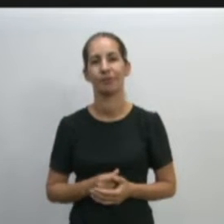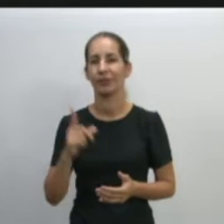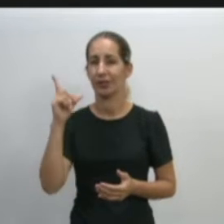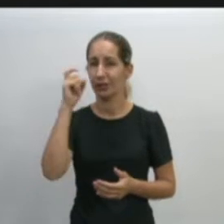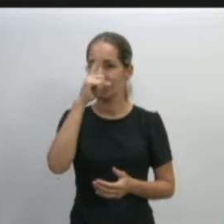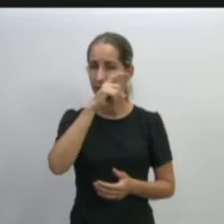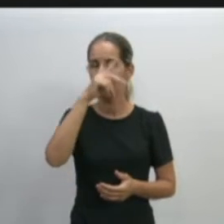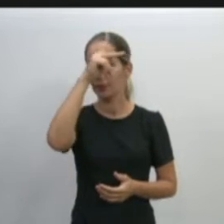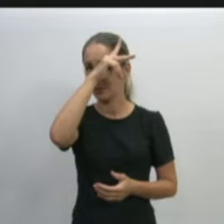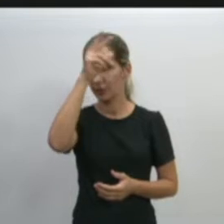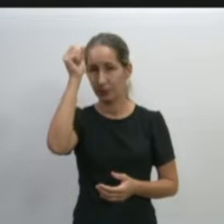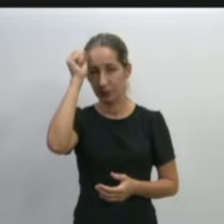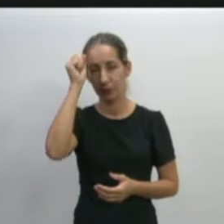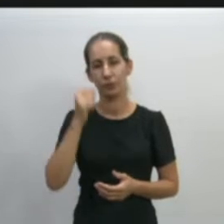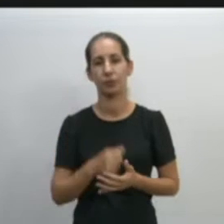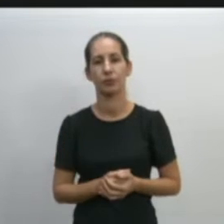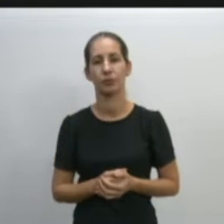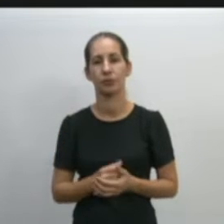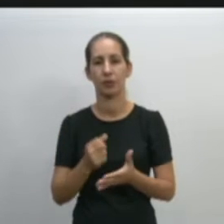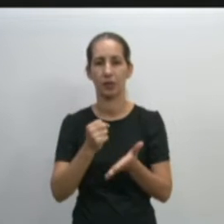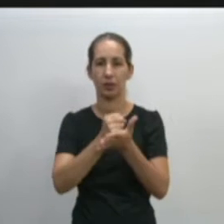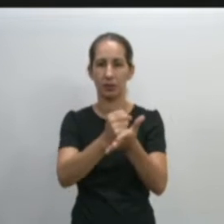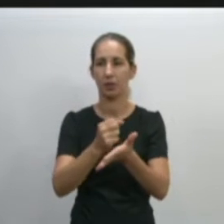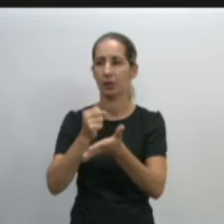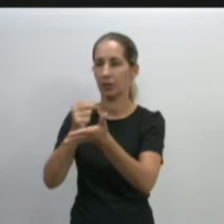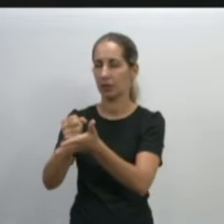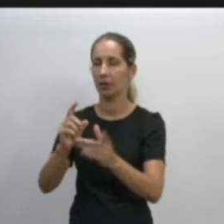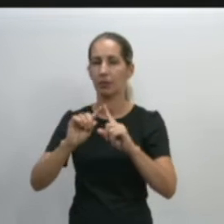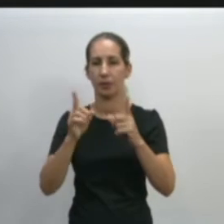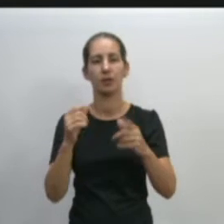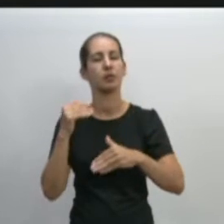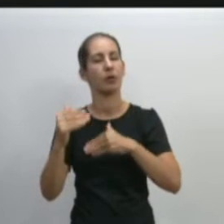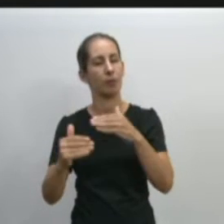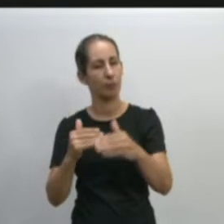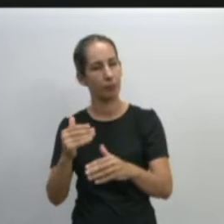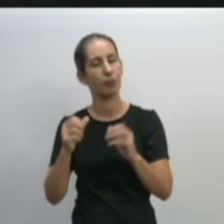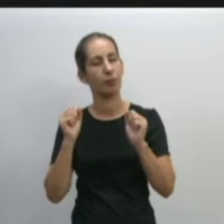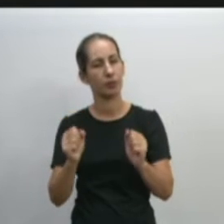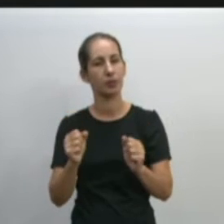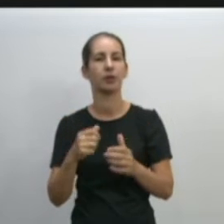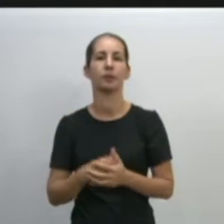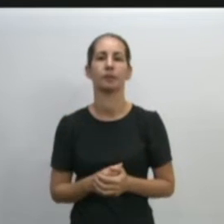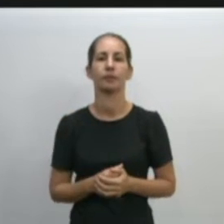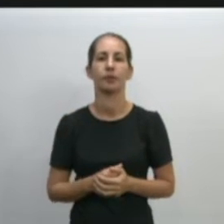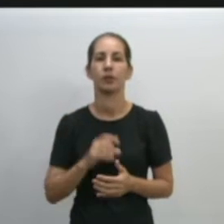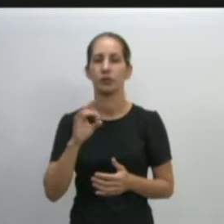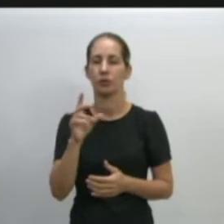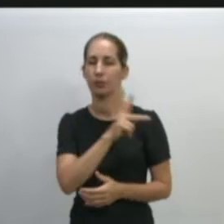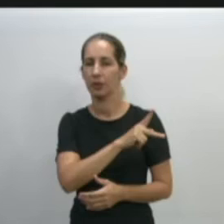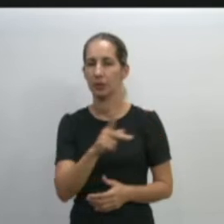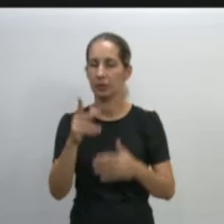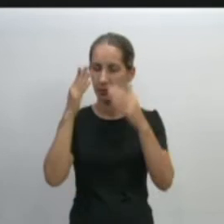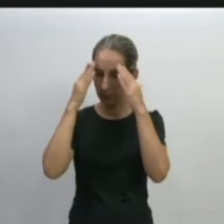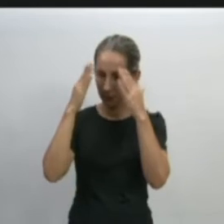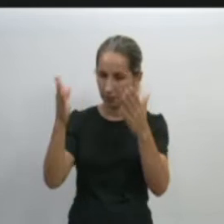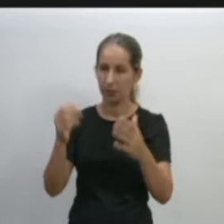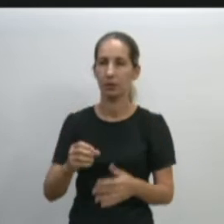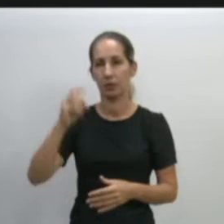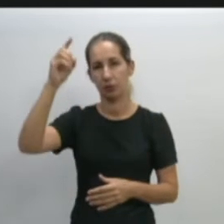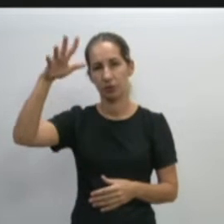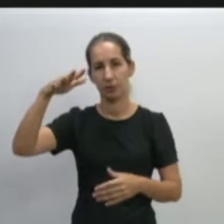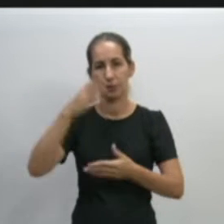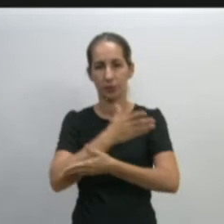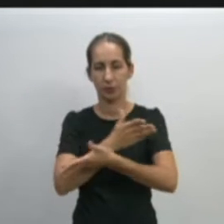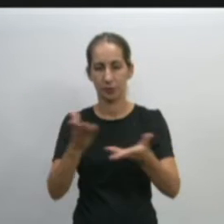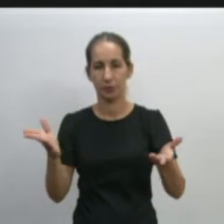a prefeitura, claro, atender a todos, mas aos poucos as coisas vão acontecendo. E é só isso, senhor presidente. Muito obrigado e que Deus abençoe